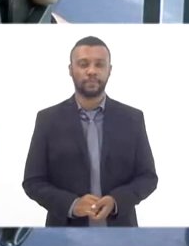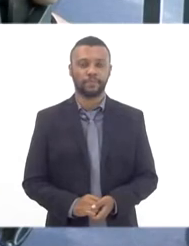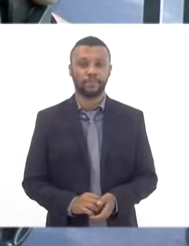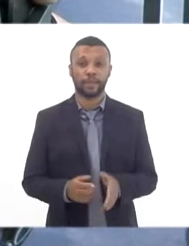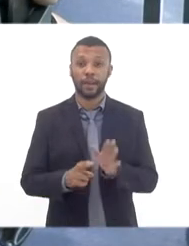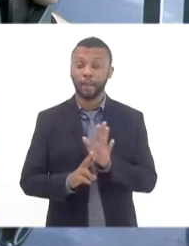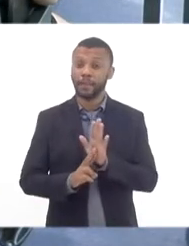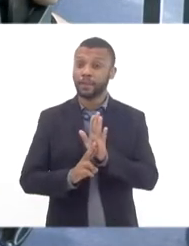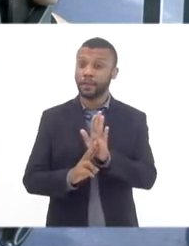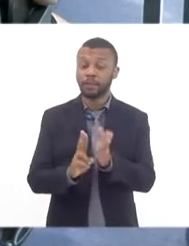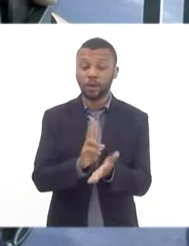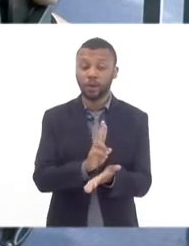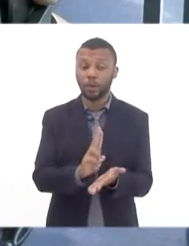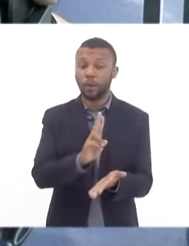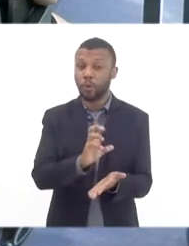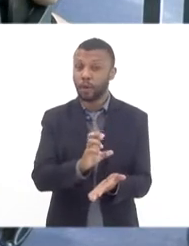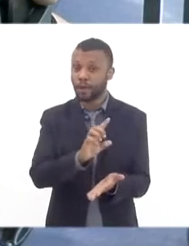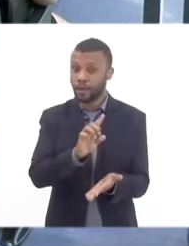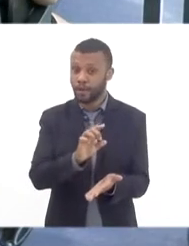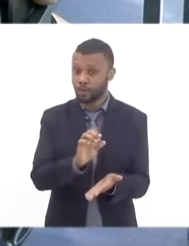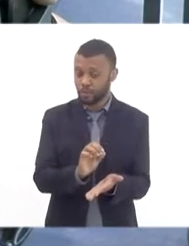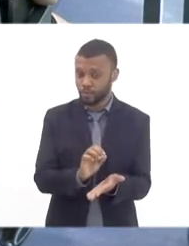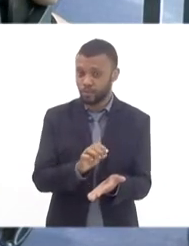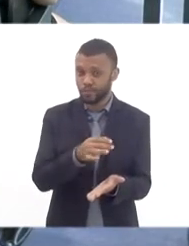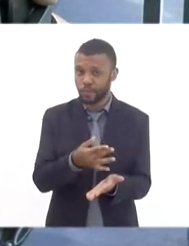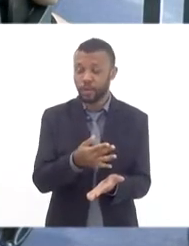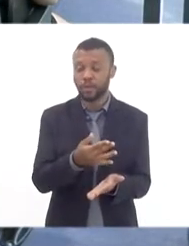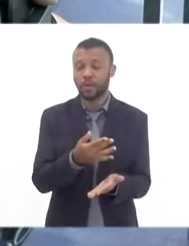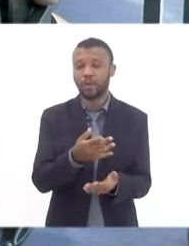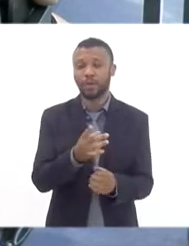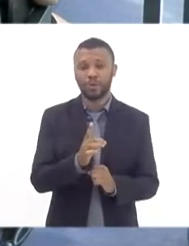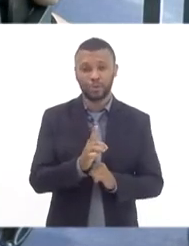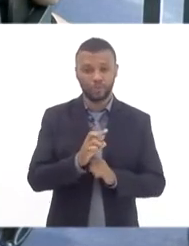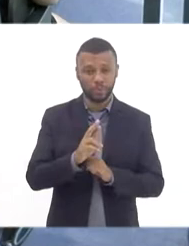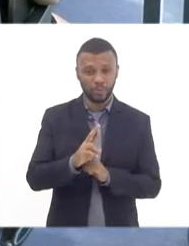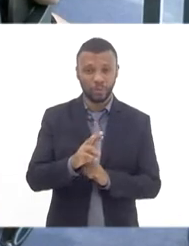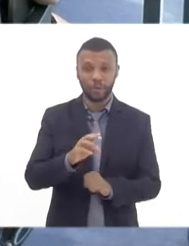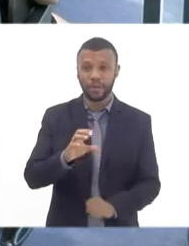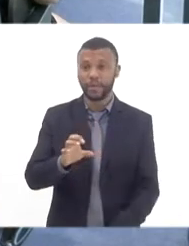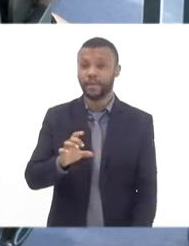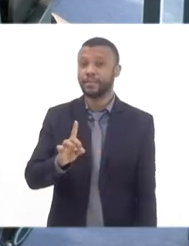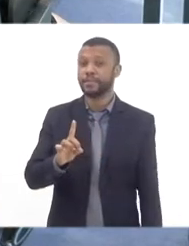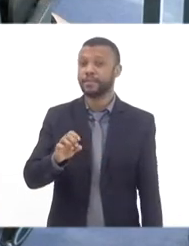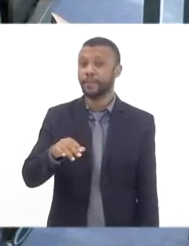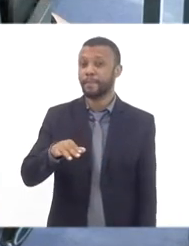Representando a UESO, o doutor Edmilson Monteiro.